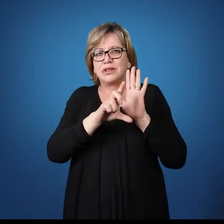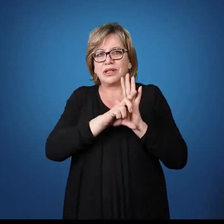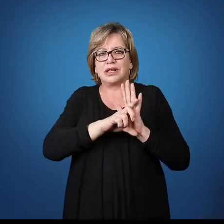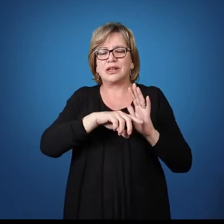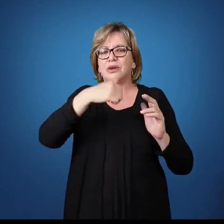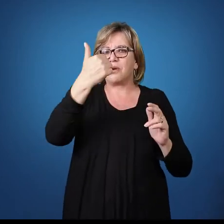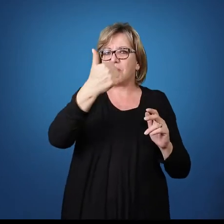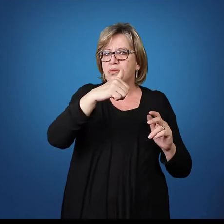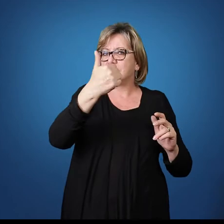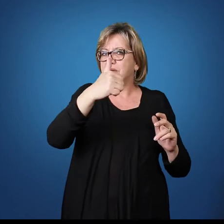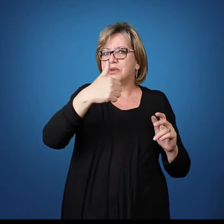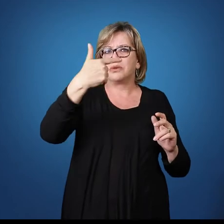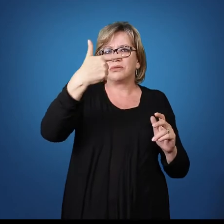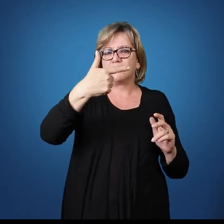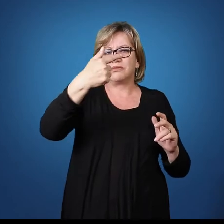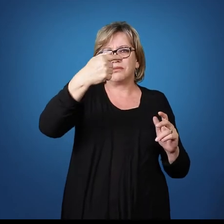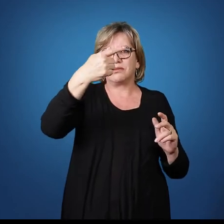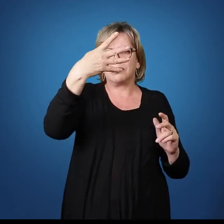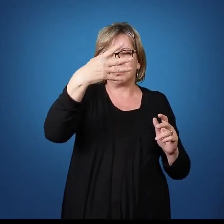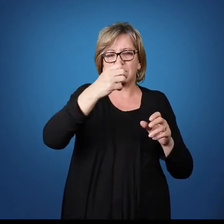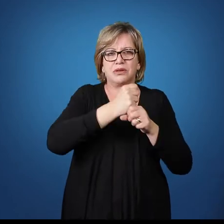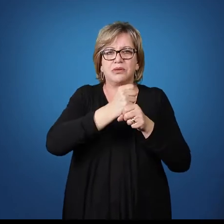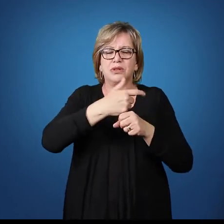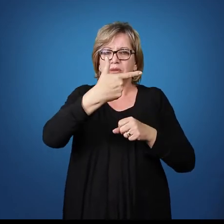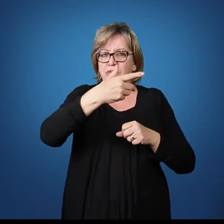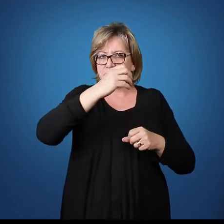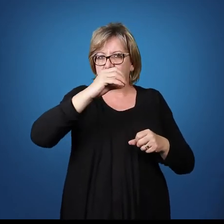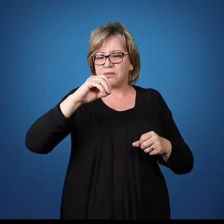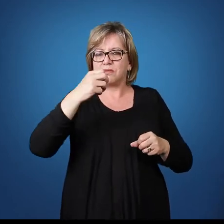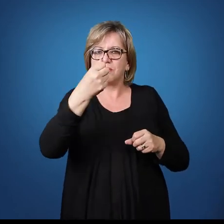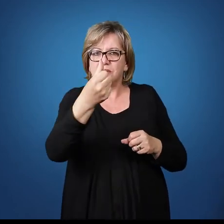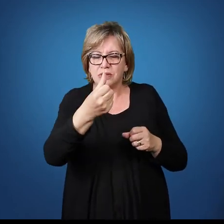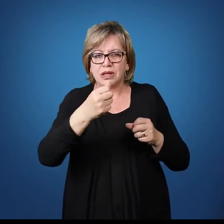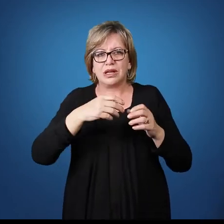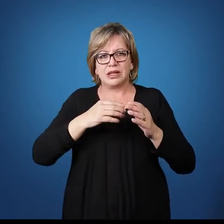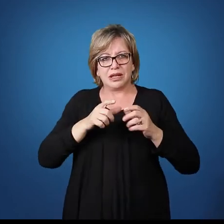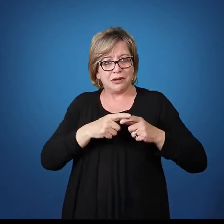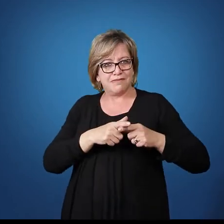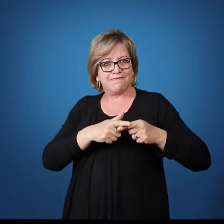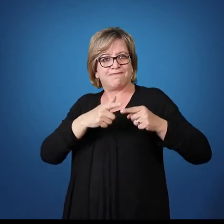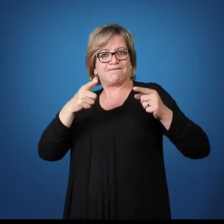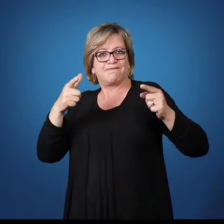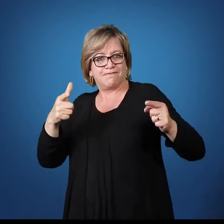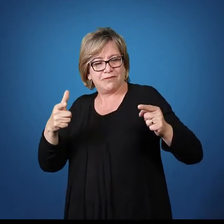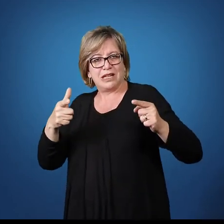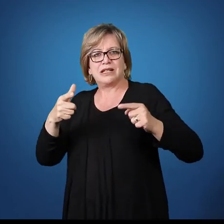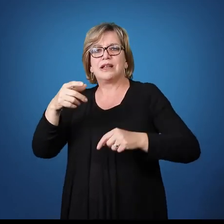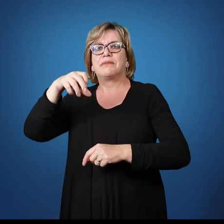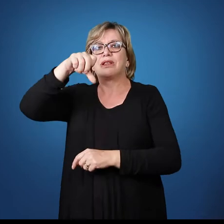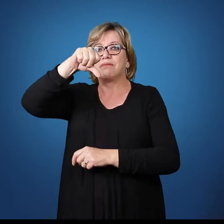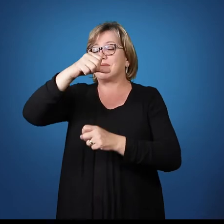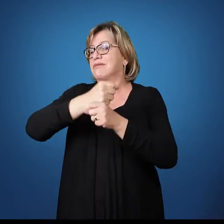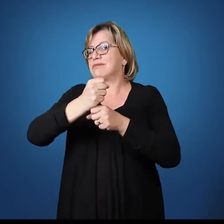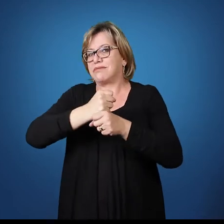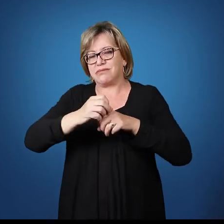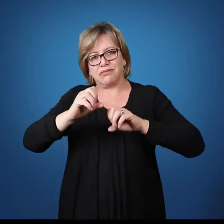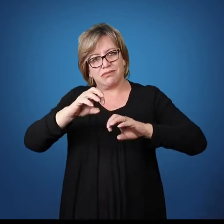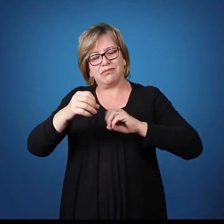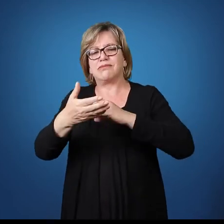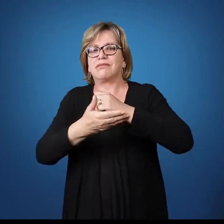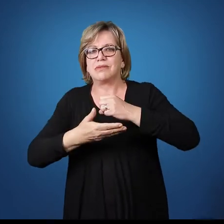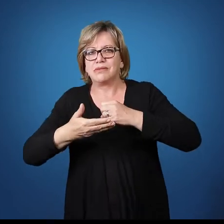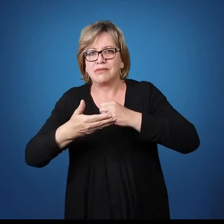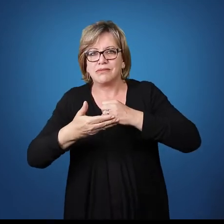Lei 11.274, de 2006, que amplia o ensino fundamental para 9 anos. Essa